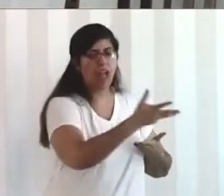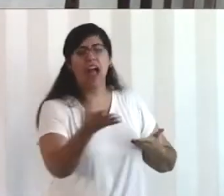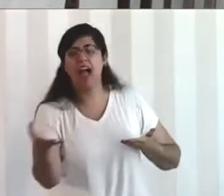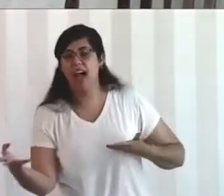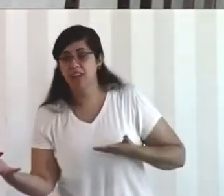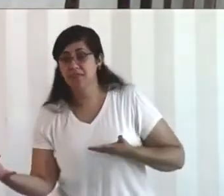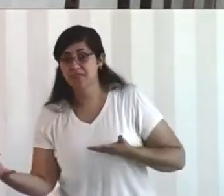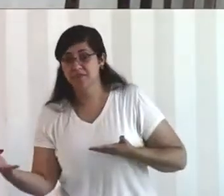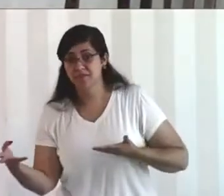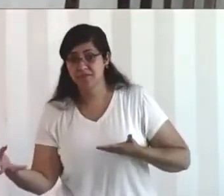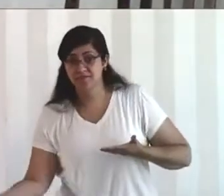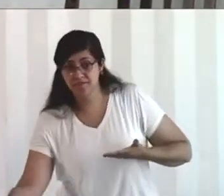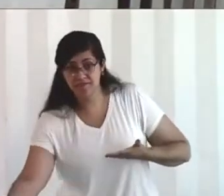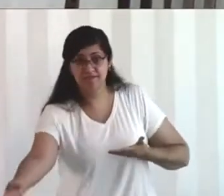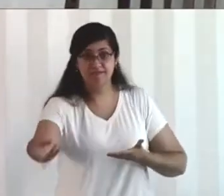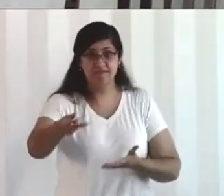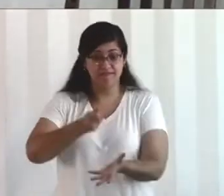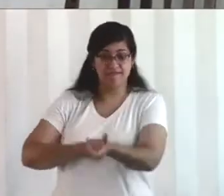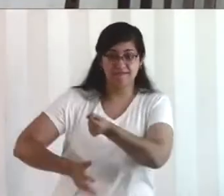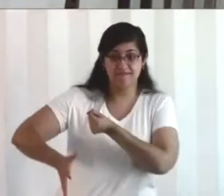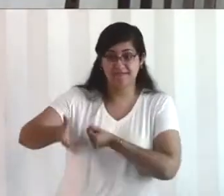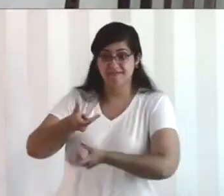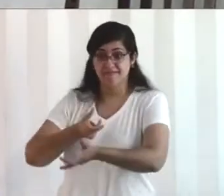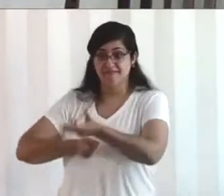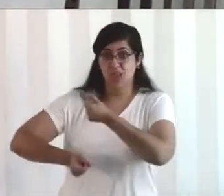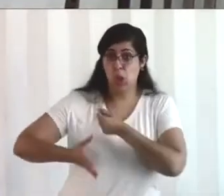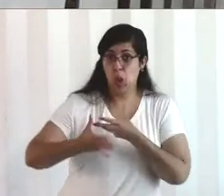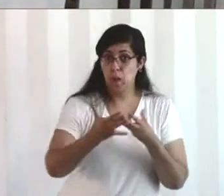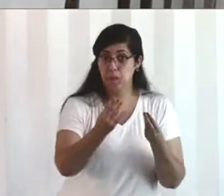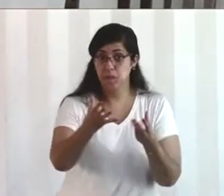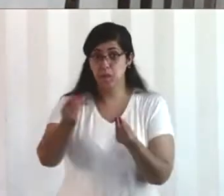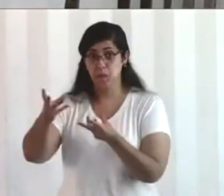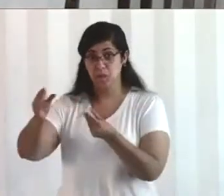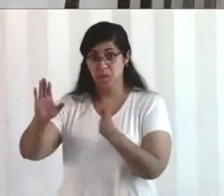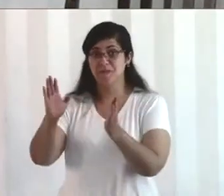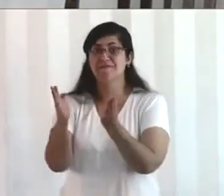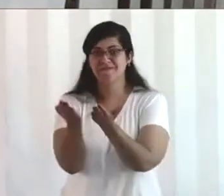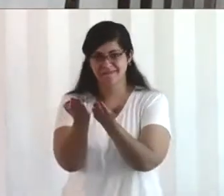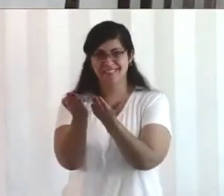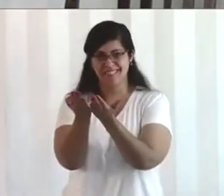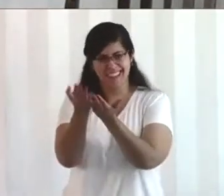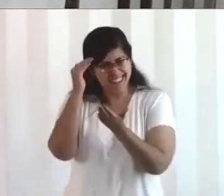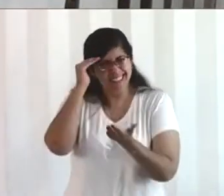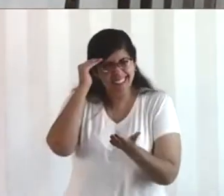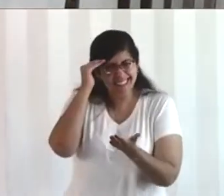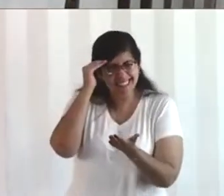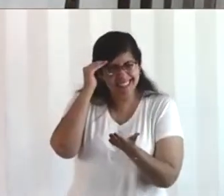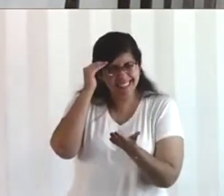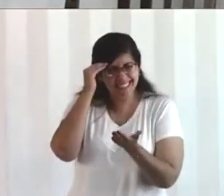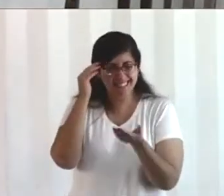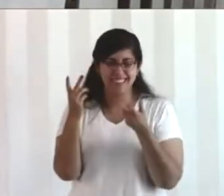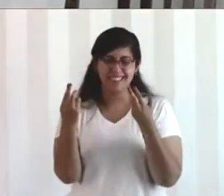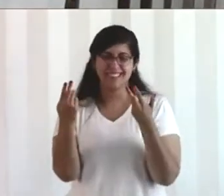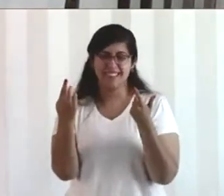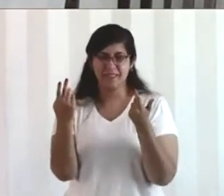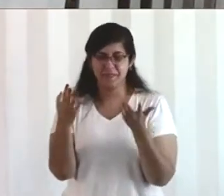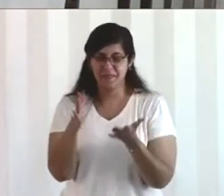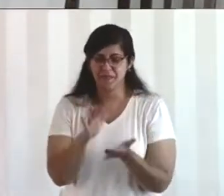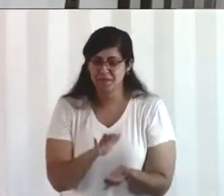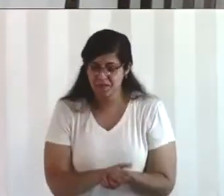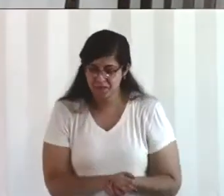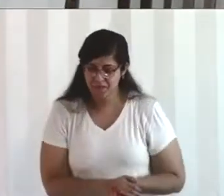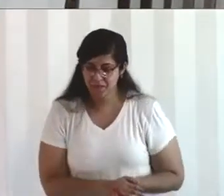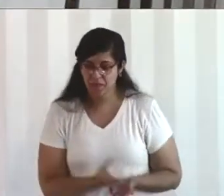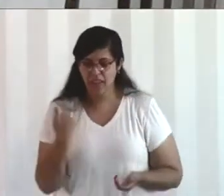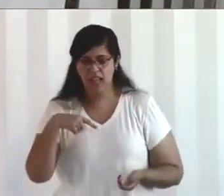Paulo dá início à igreja de Corinto porque uma base estava formada. A primeira coisa que eu gostaria então de trazer